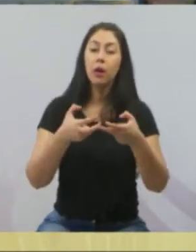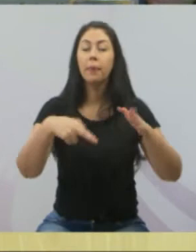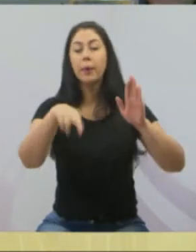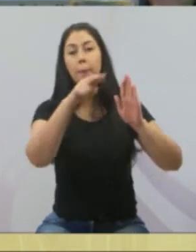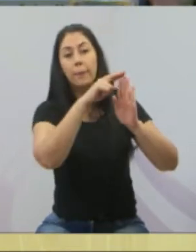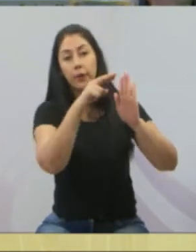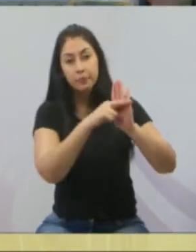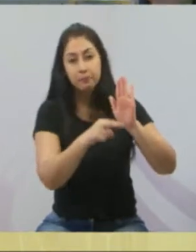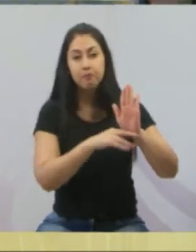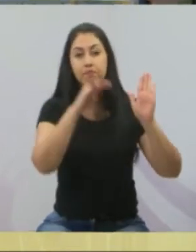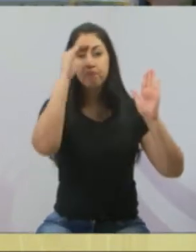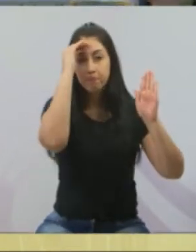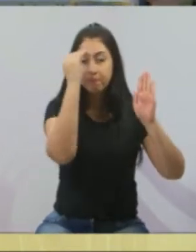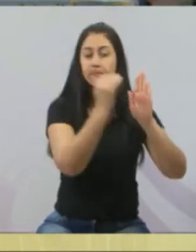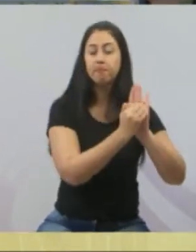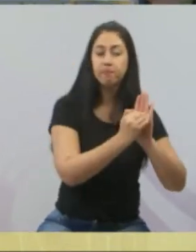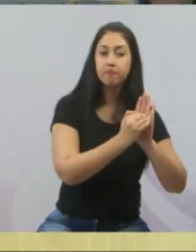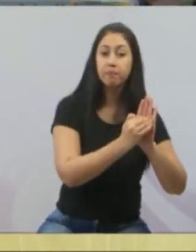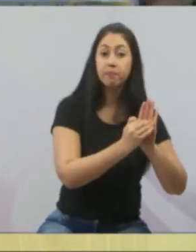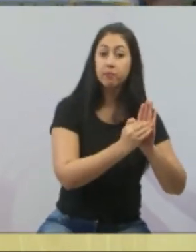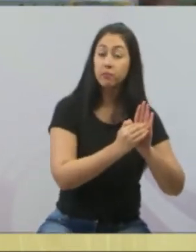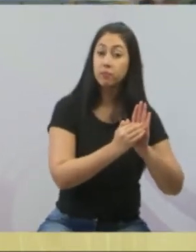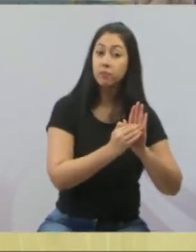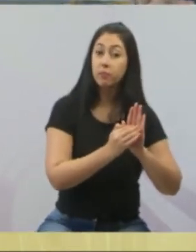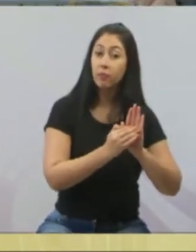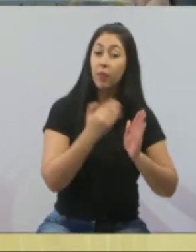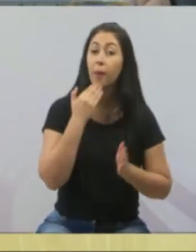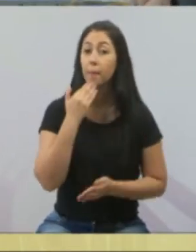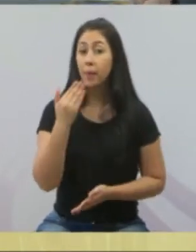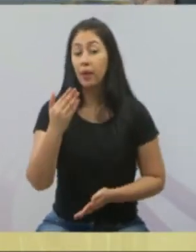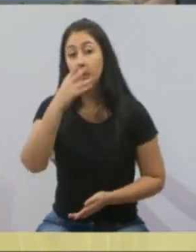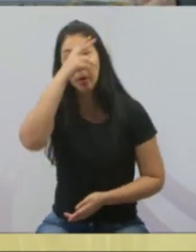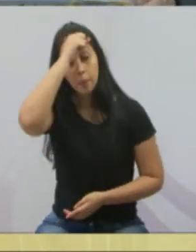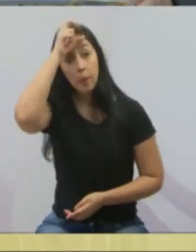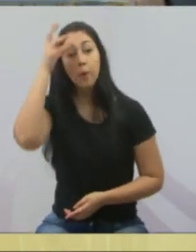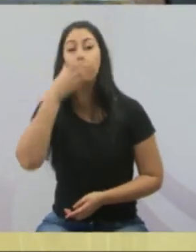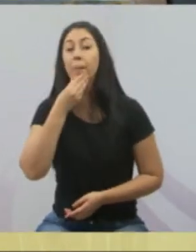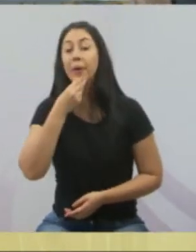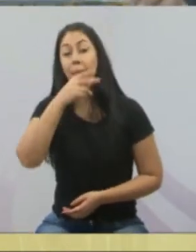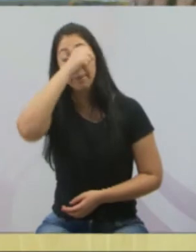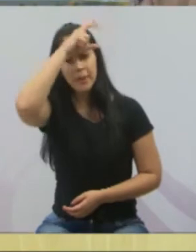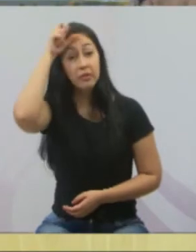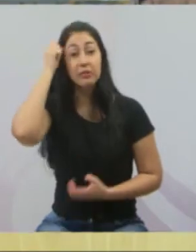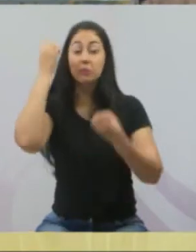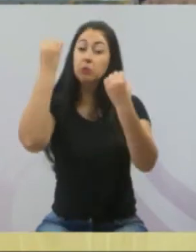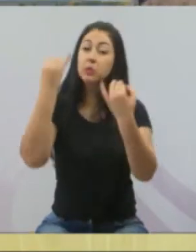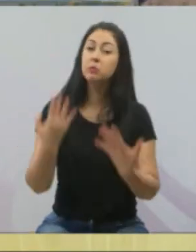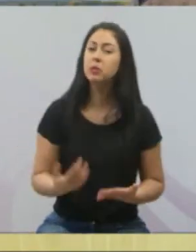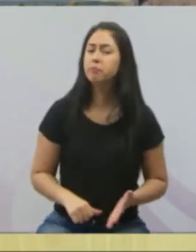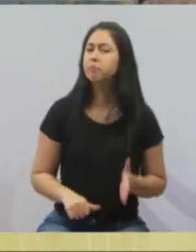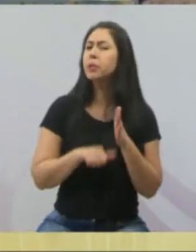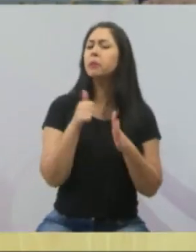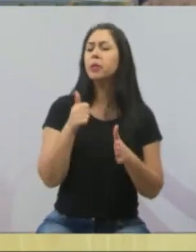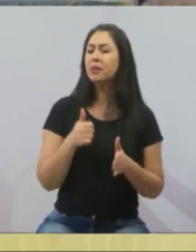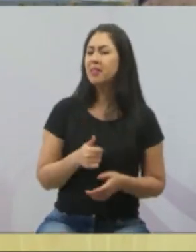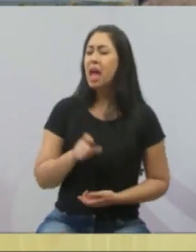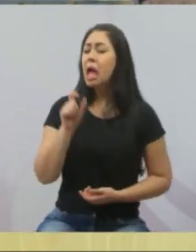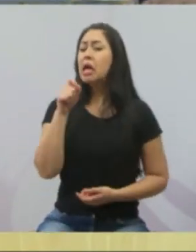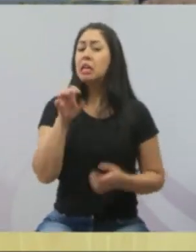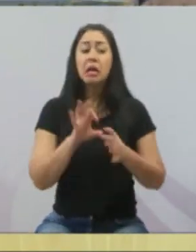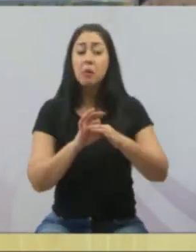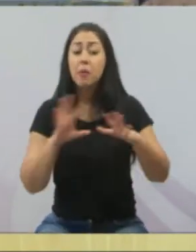que colaborar com a administração municipal, isentando alguns incentivos. Então, eles também têm que fazer essa